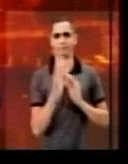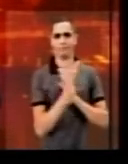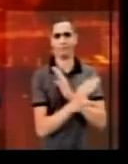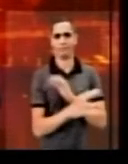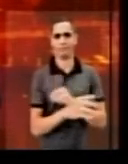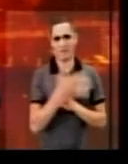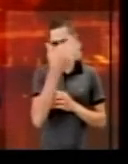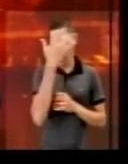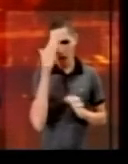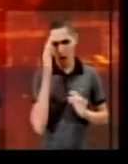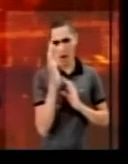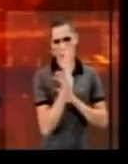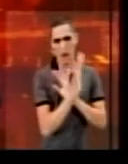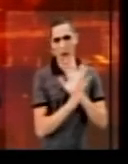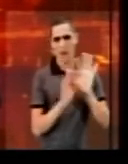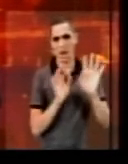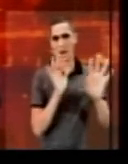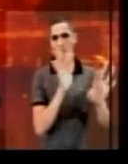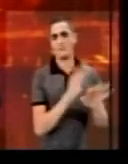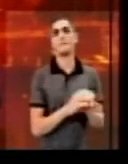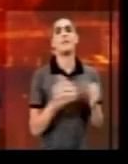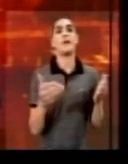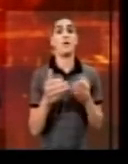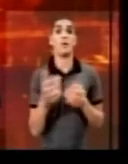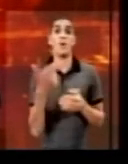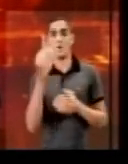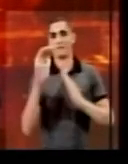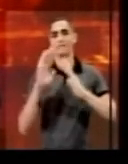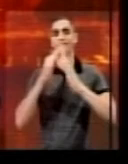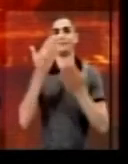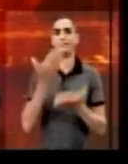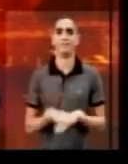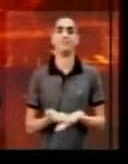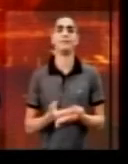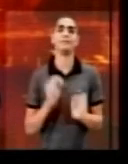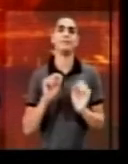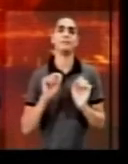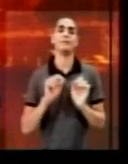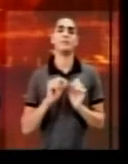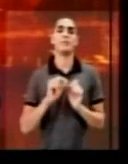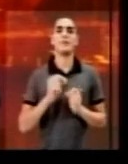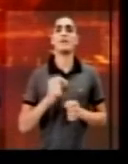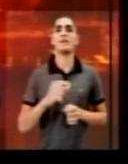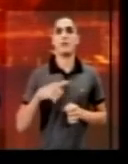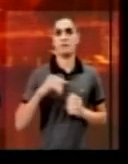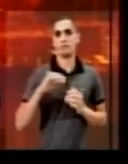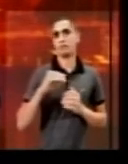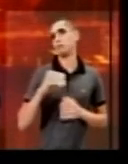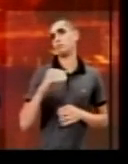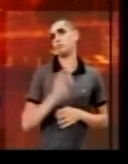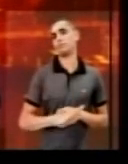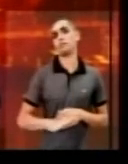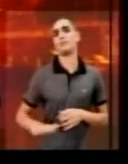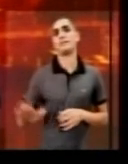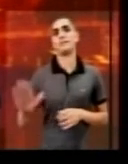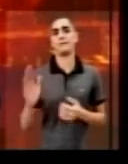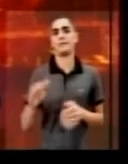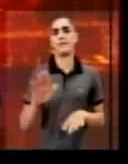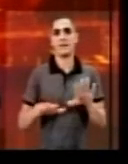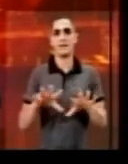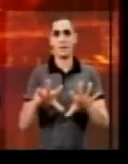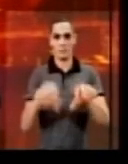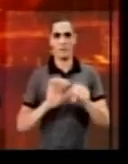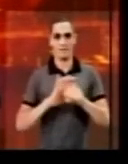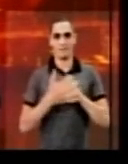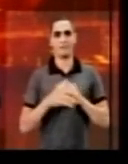Escola é o seguinte, a criança, como vocês sabem, ela é oligoassintomática, tem poucos sintomas, mas ela é um grande